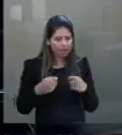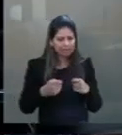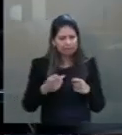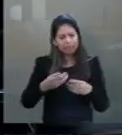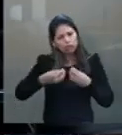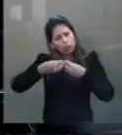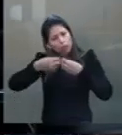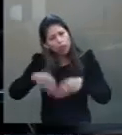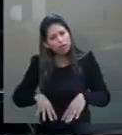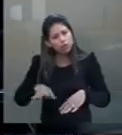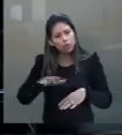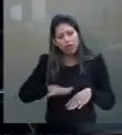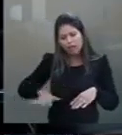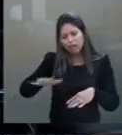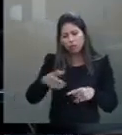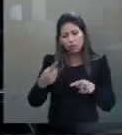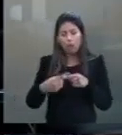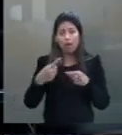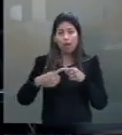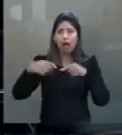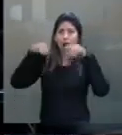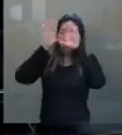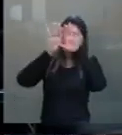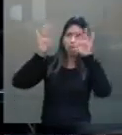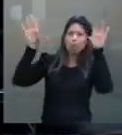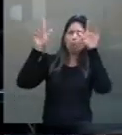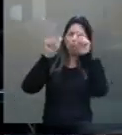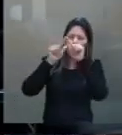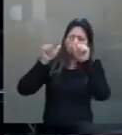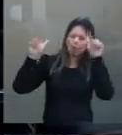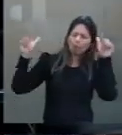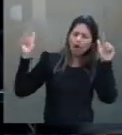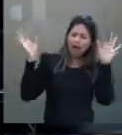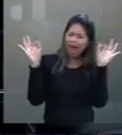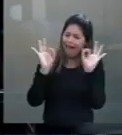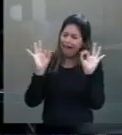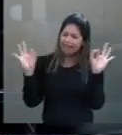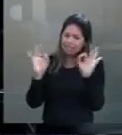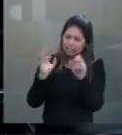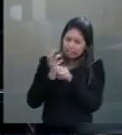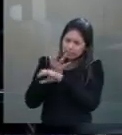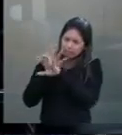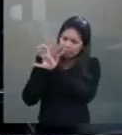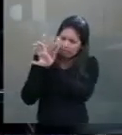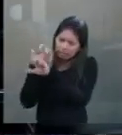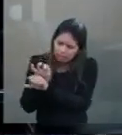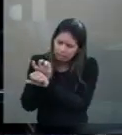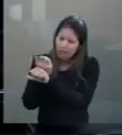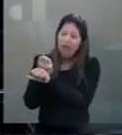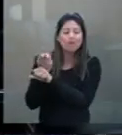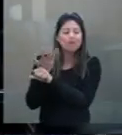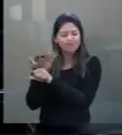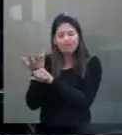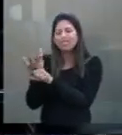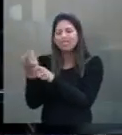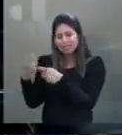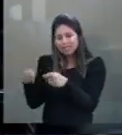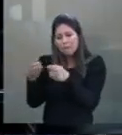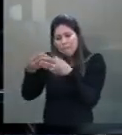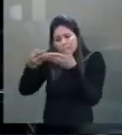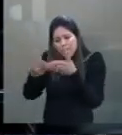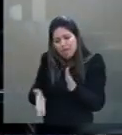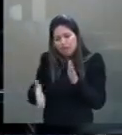a chuva chega tarde, a estiagem faz sofrer, a terra faz cair lágrimas dos olhos. No Rio Grande do